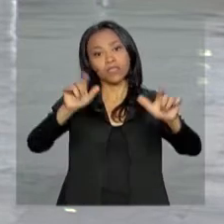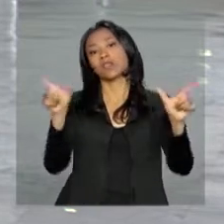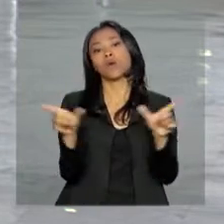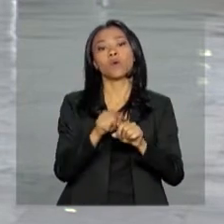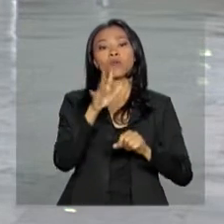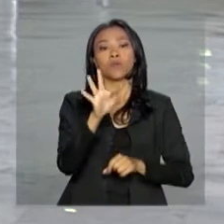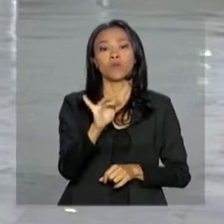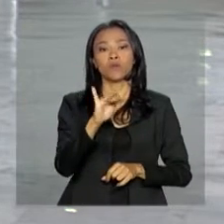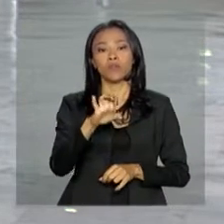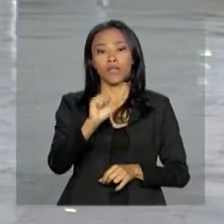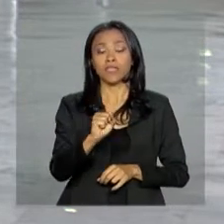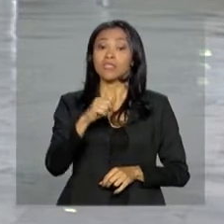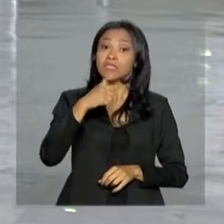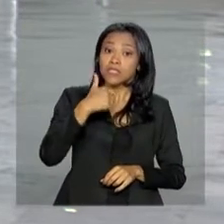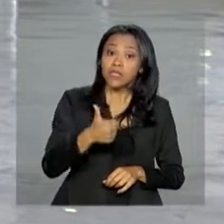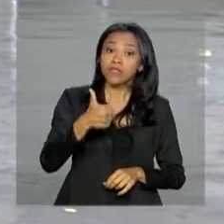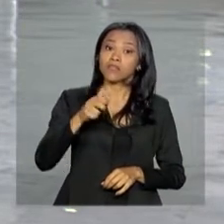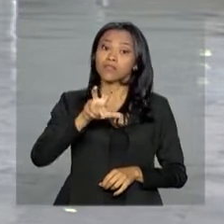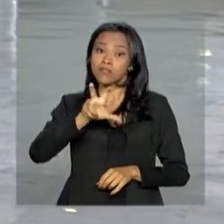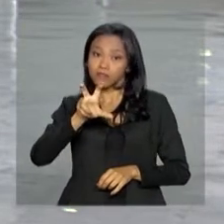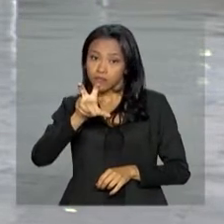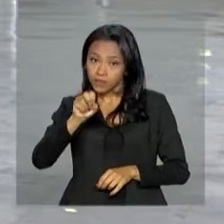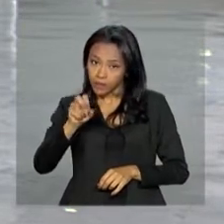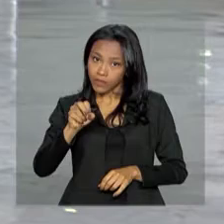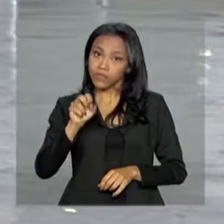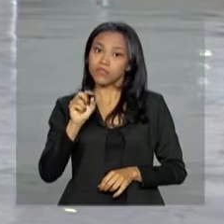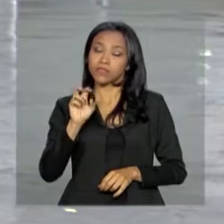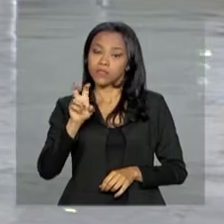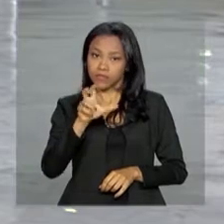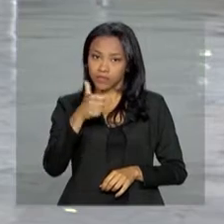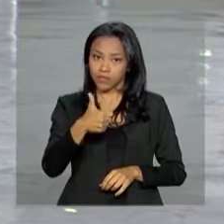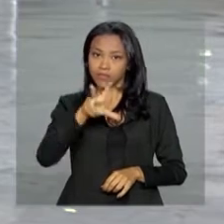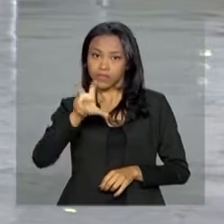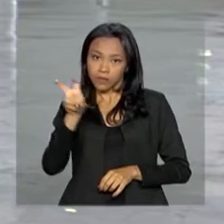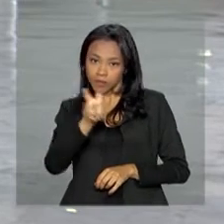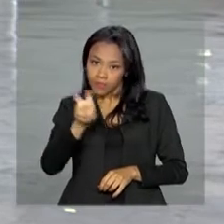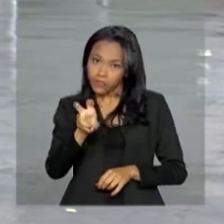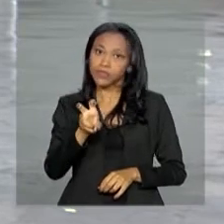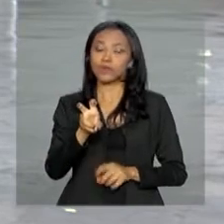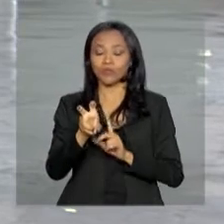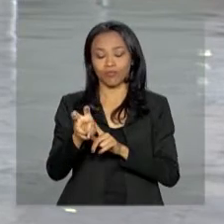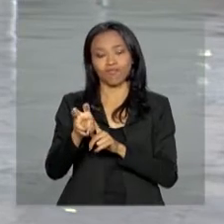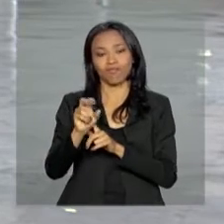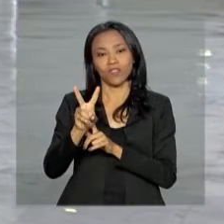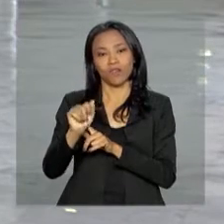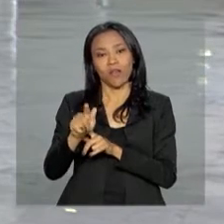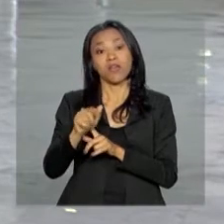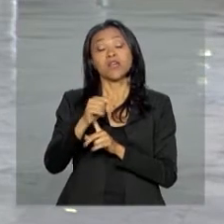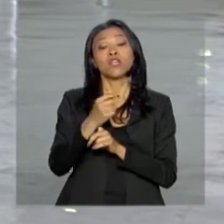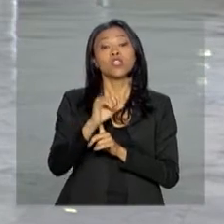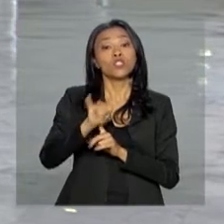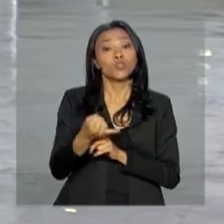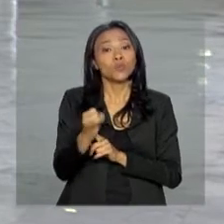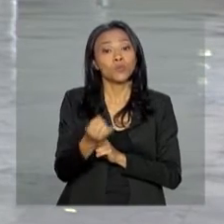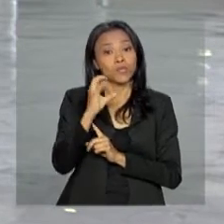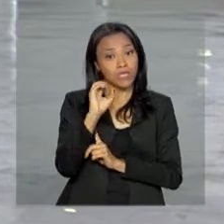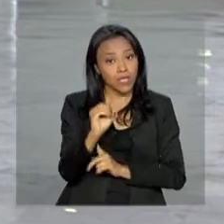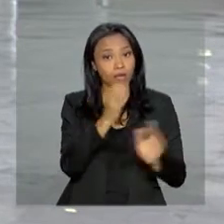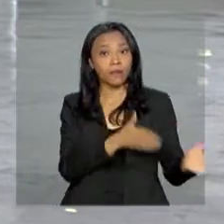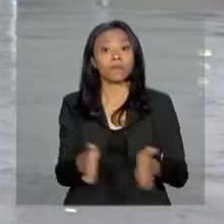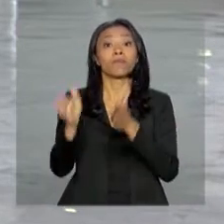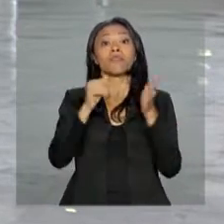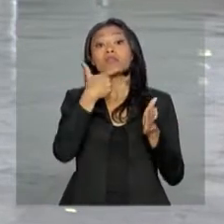155 vagas de financiamento 50 delas com juro zero e estão concorrendo ao financiamento